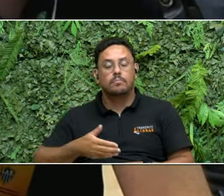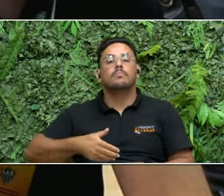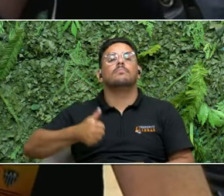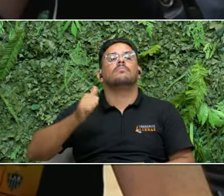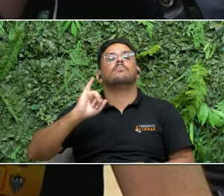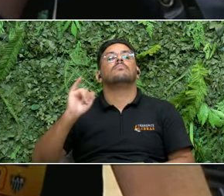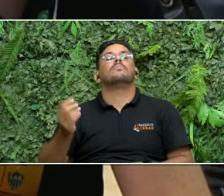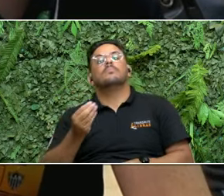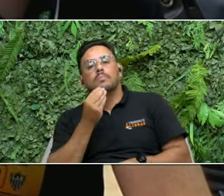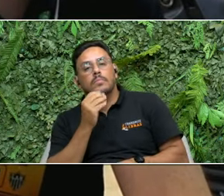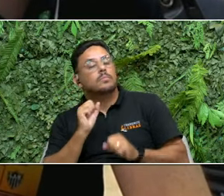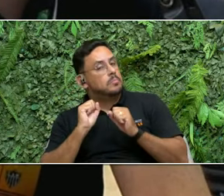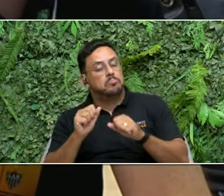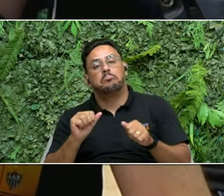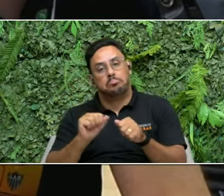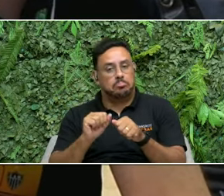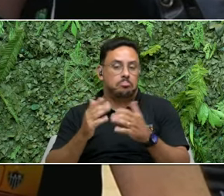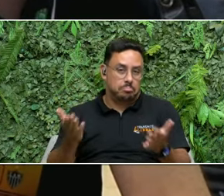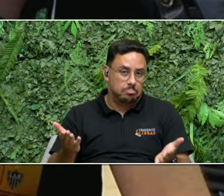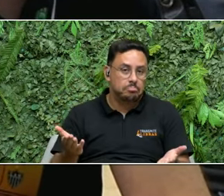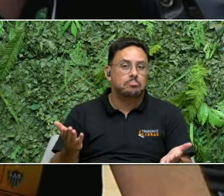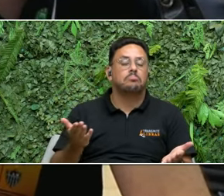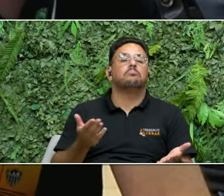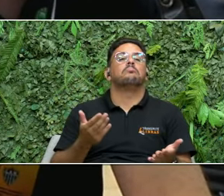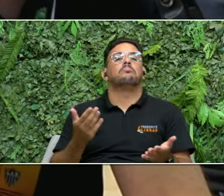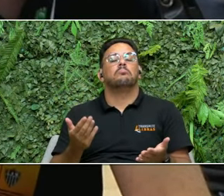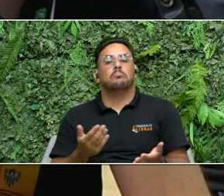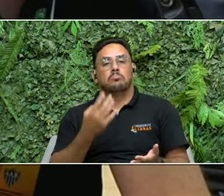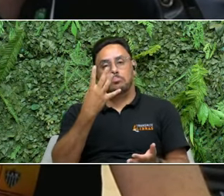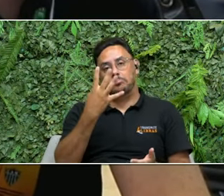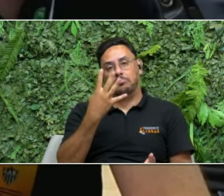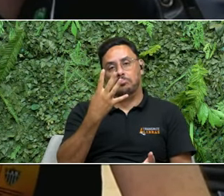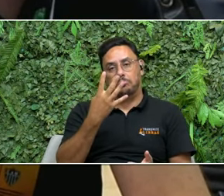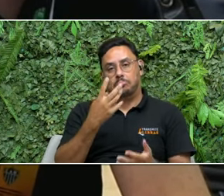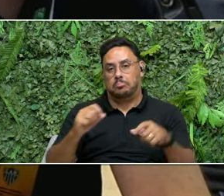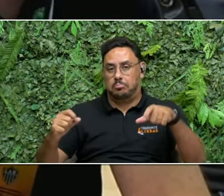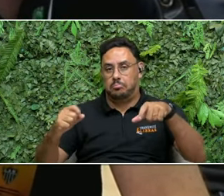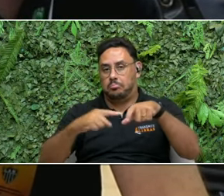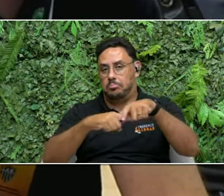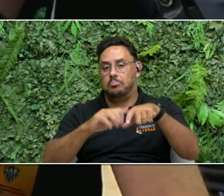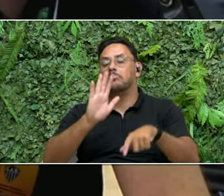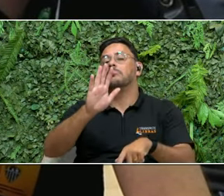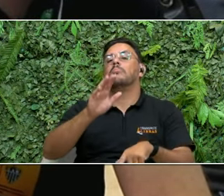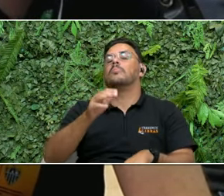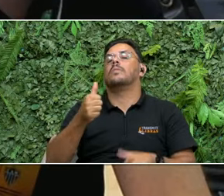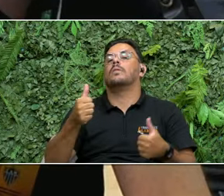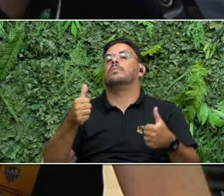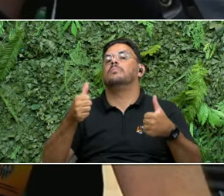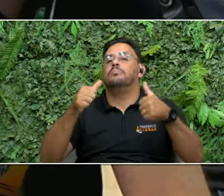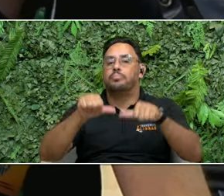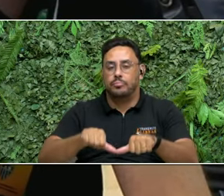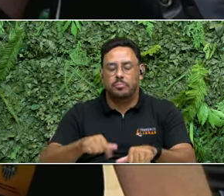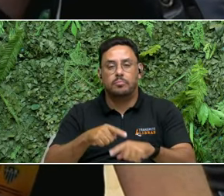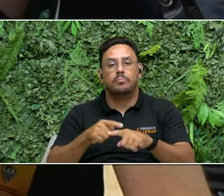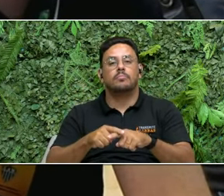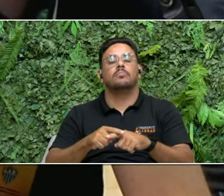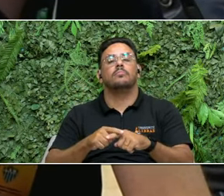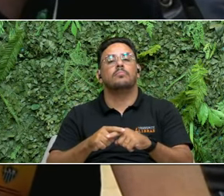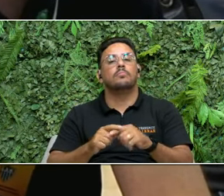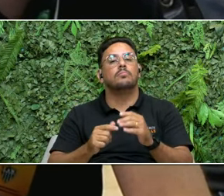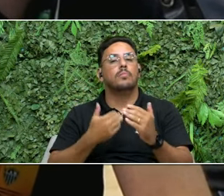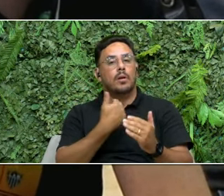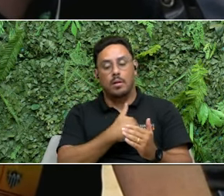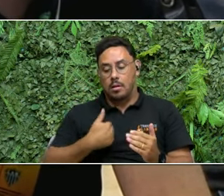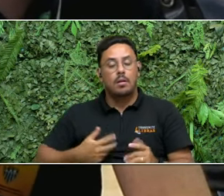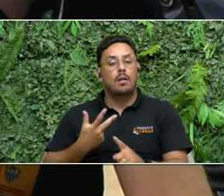oportunidades pudesse ter feito eh os os quatro gols Mas pior do que não fazer os quatro o Atlético vencia Bob o